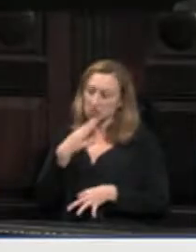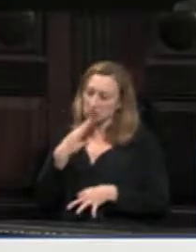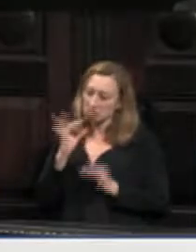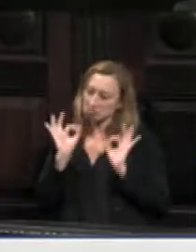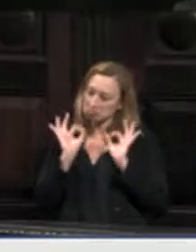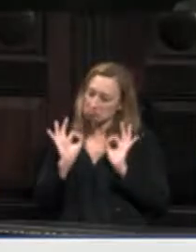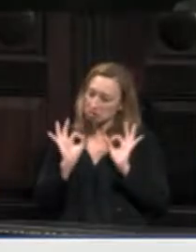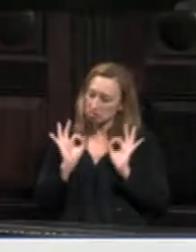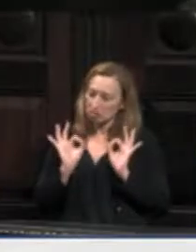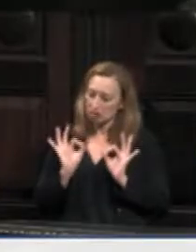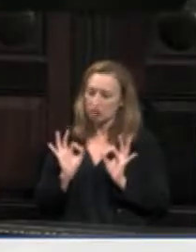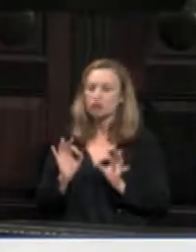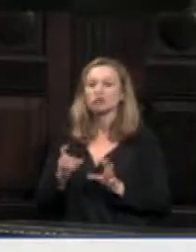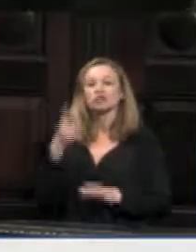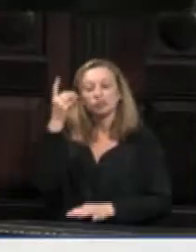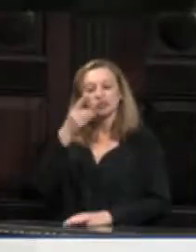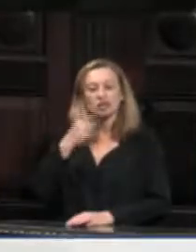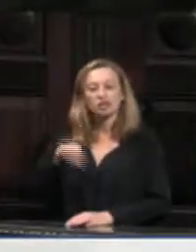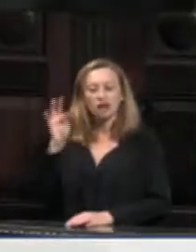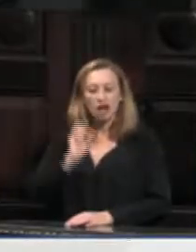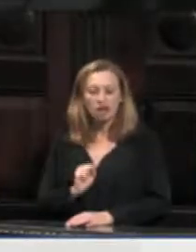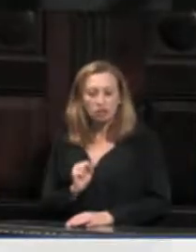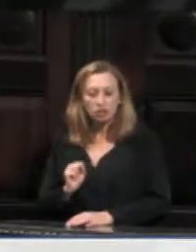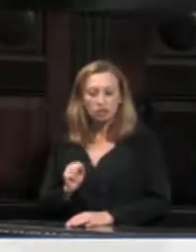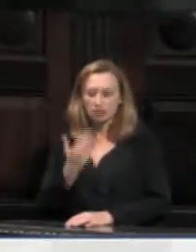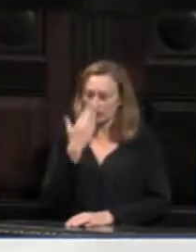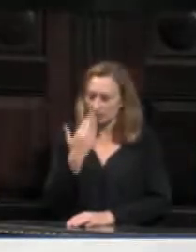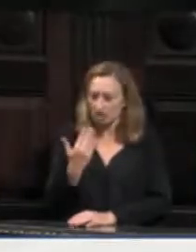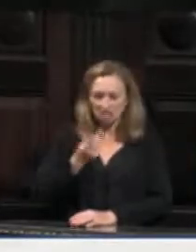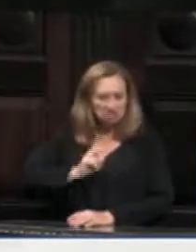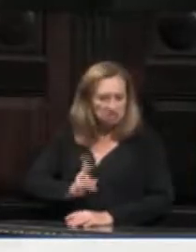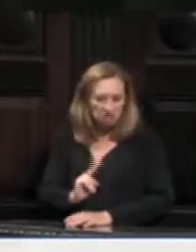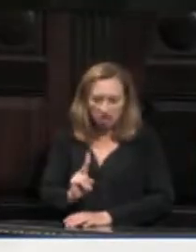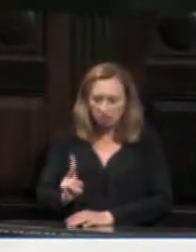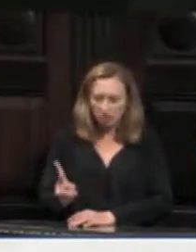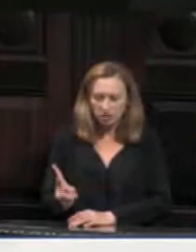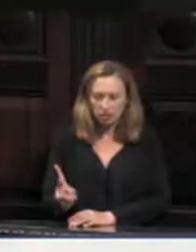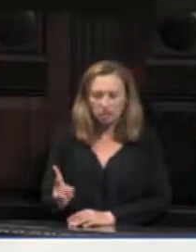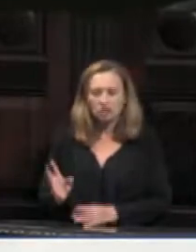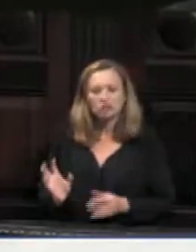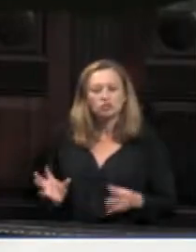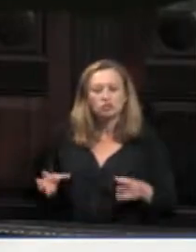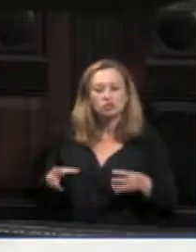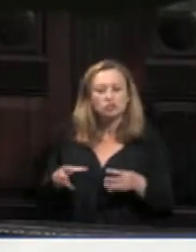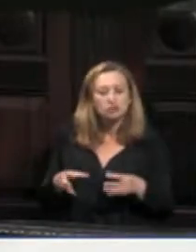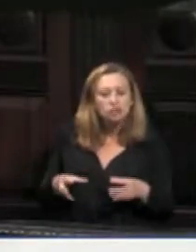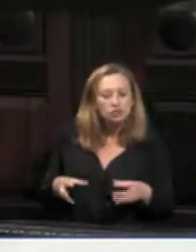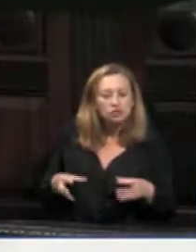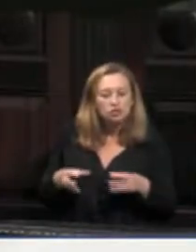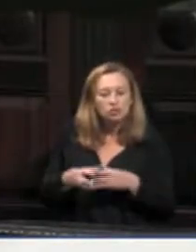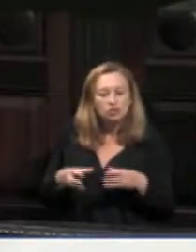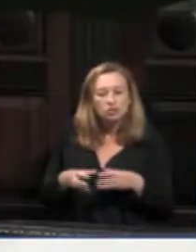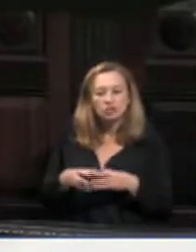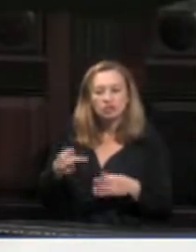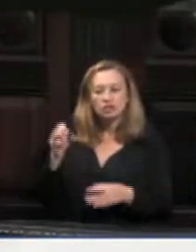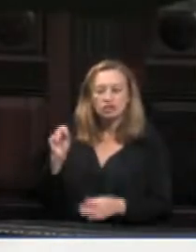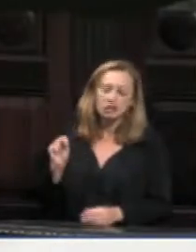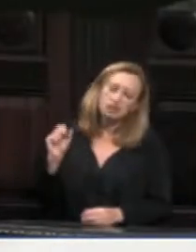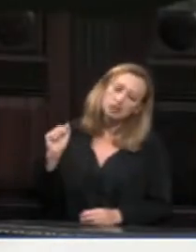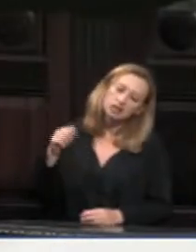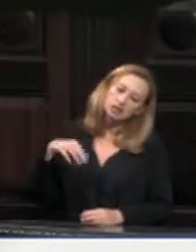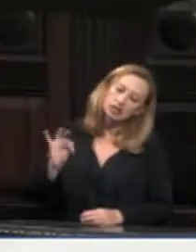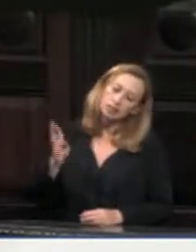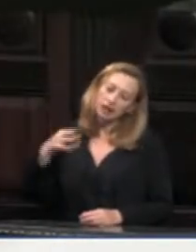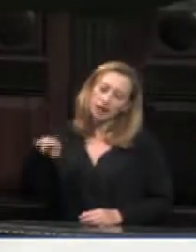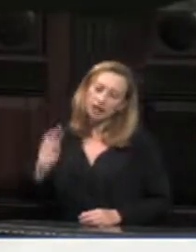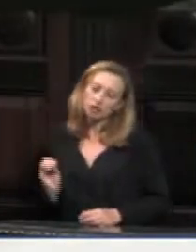dos deputados Carlos Mink, à frente sempre da Comissão de Saneamento, de